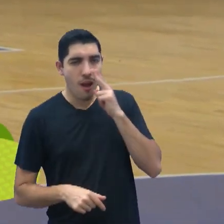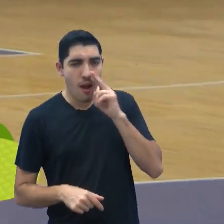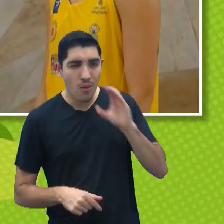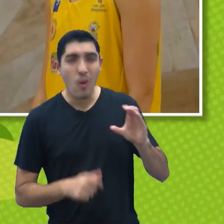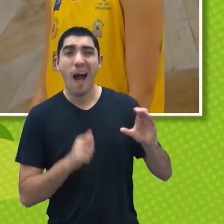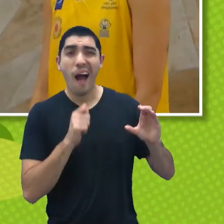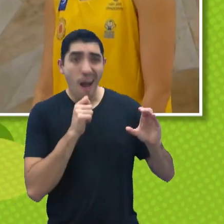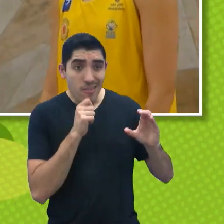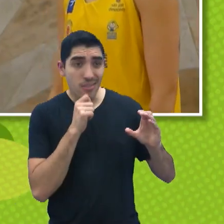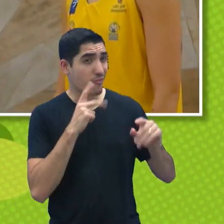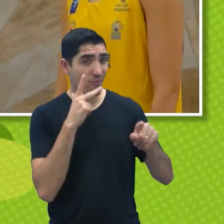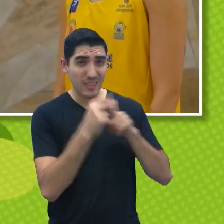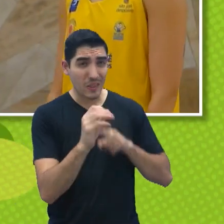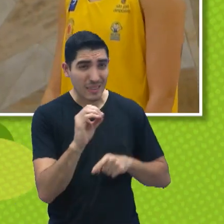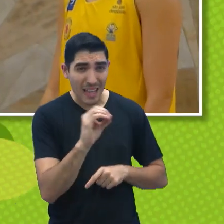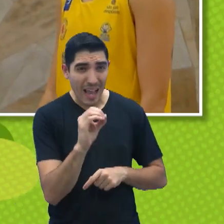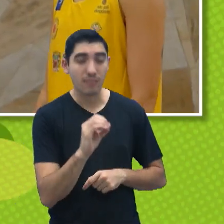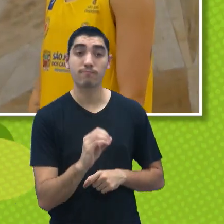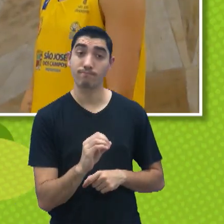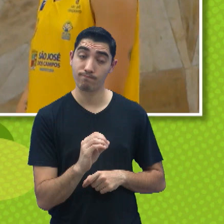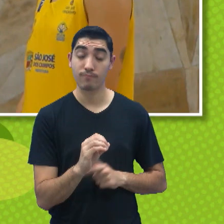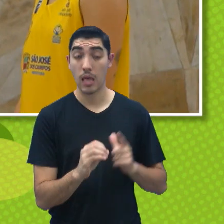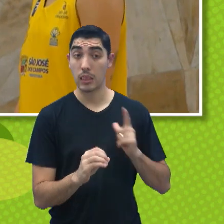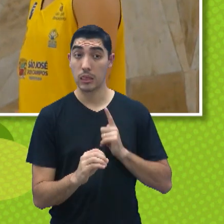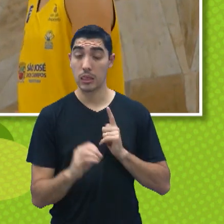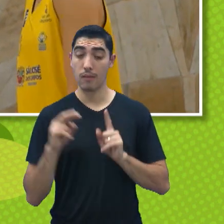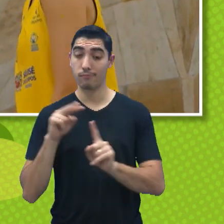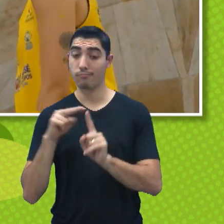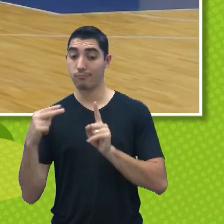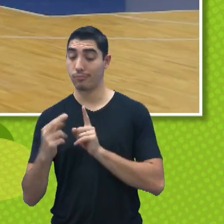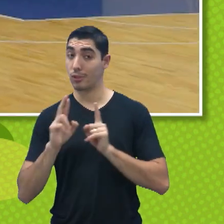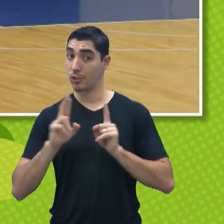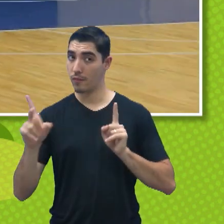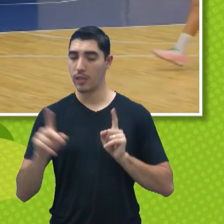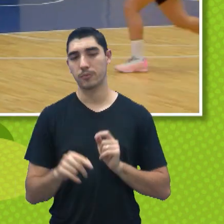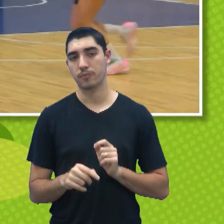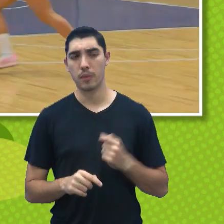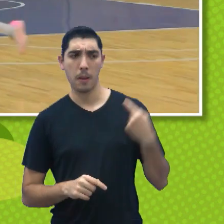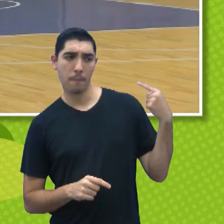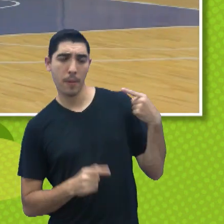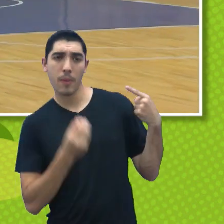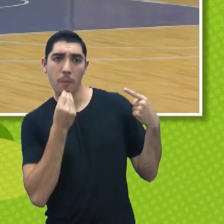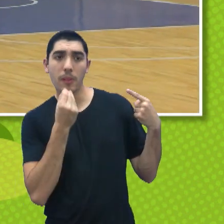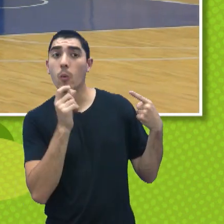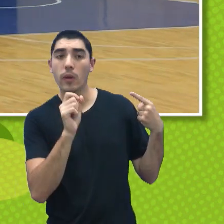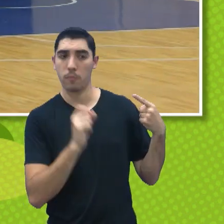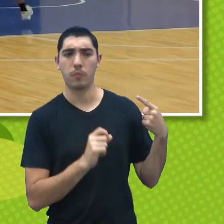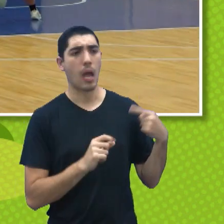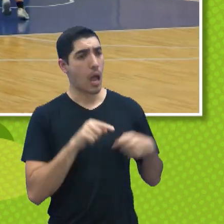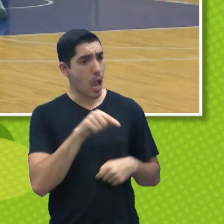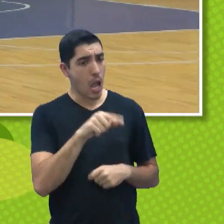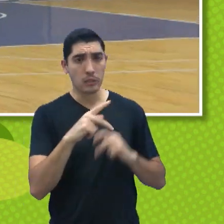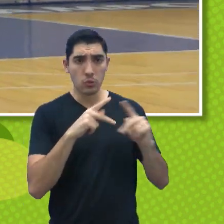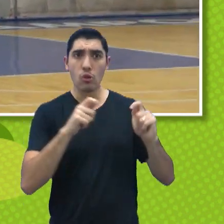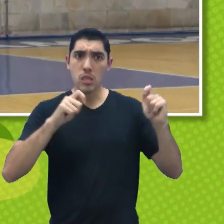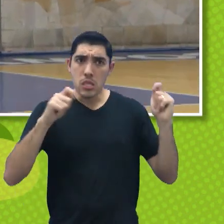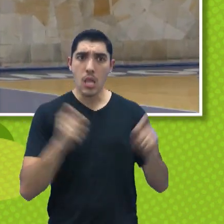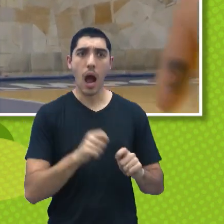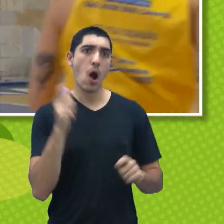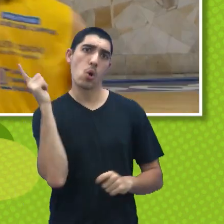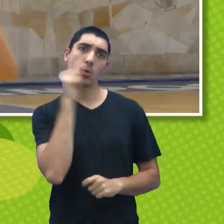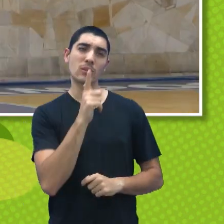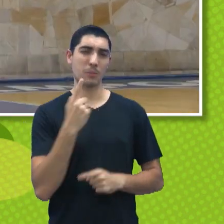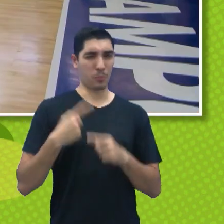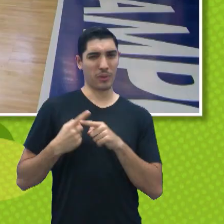da competição, tem 2 pontos de vista. O primeiro é que é uma excelente oportunidade de você se reabilitar novamente, né?